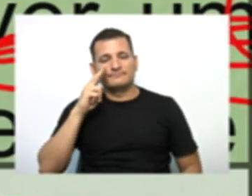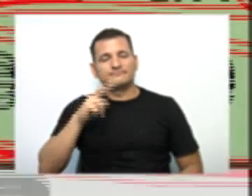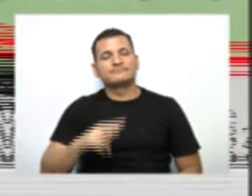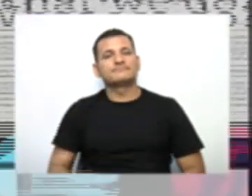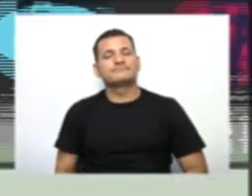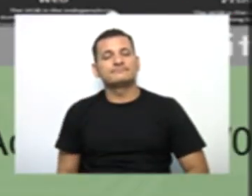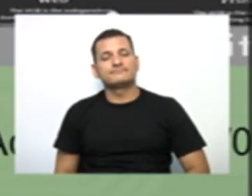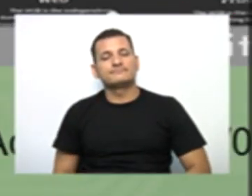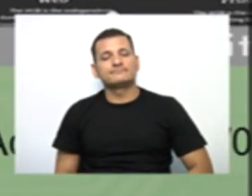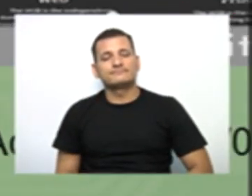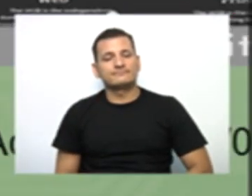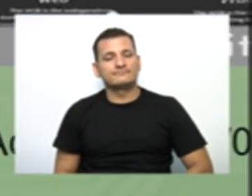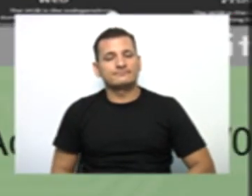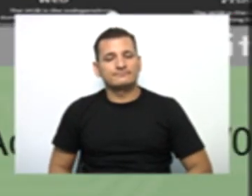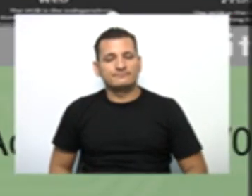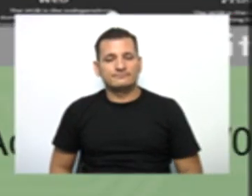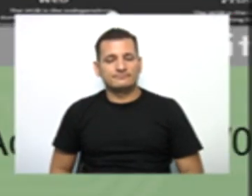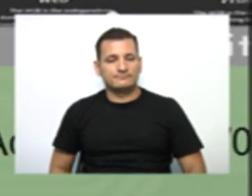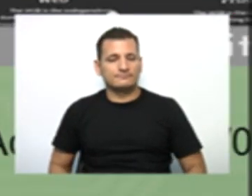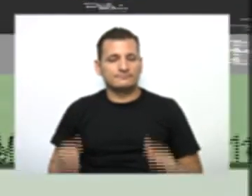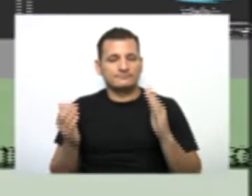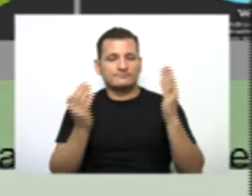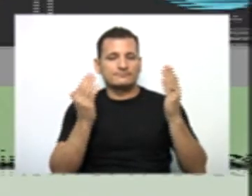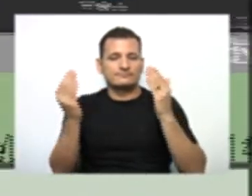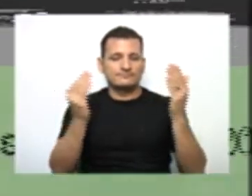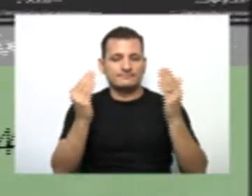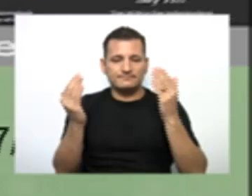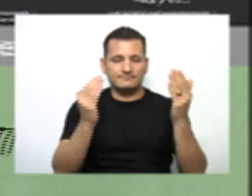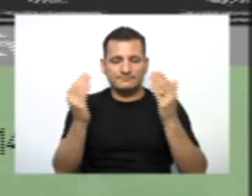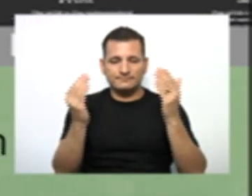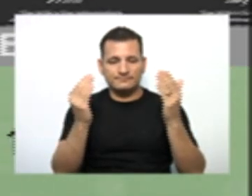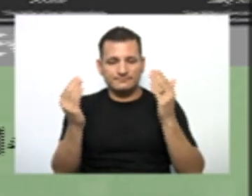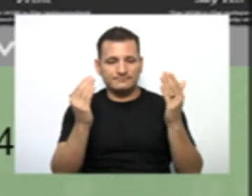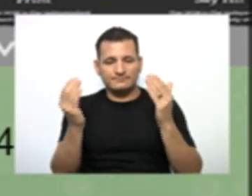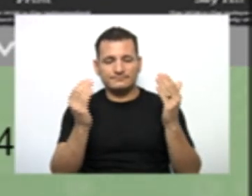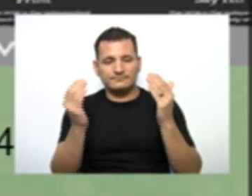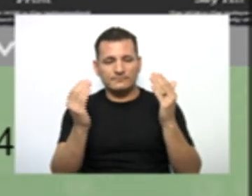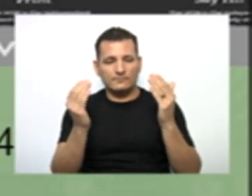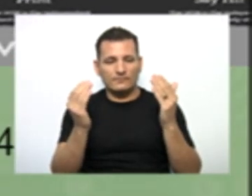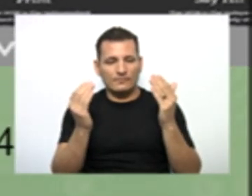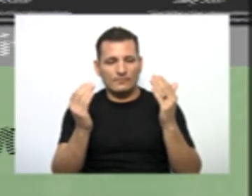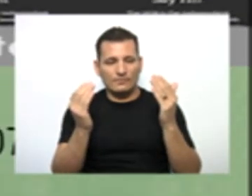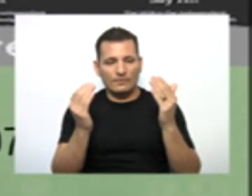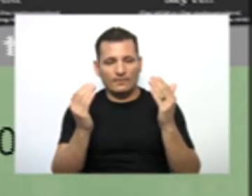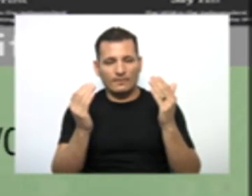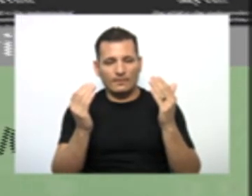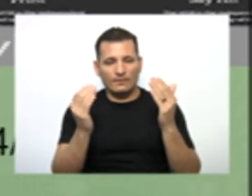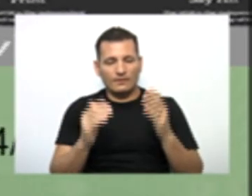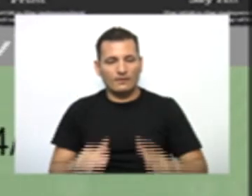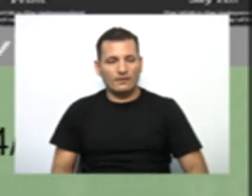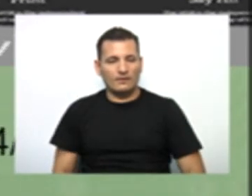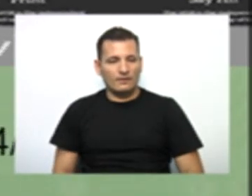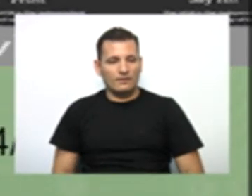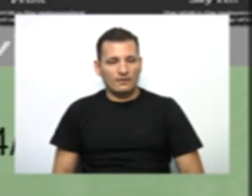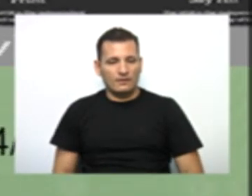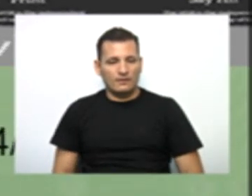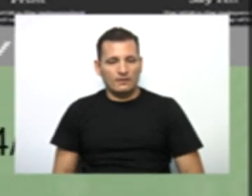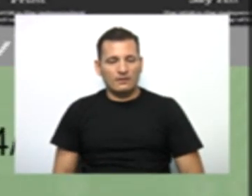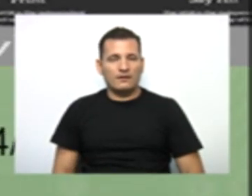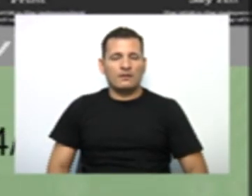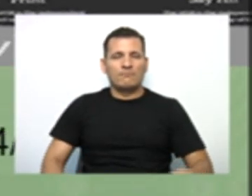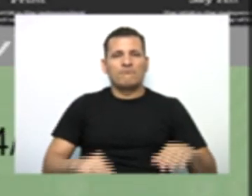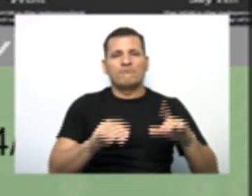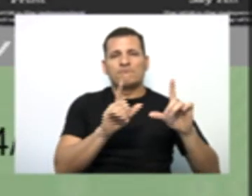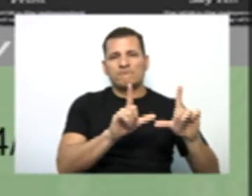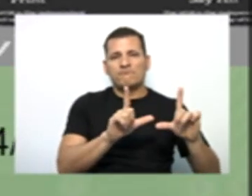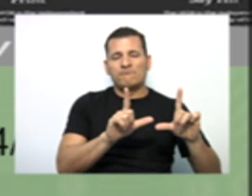eu mostrar para vocês a comparação de uma página ideal e